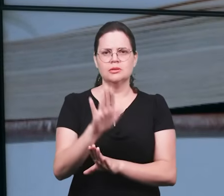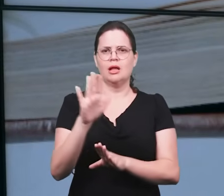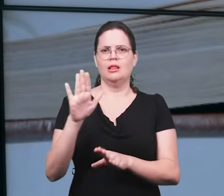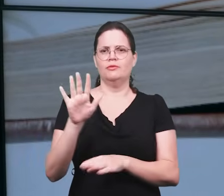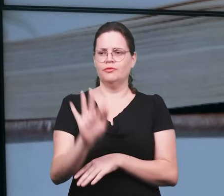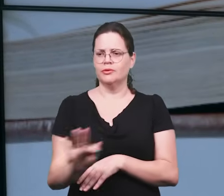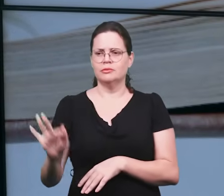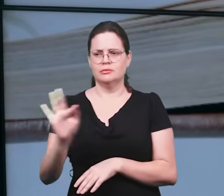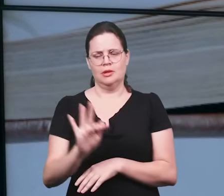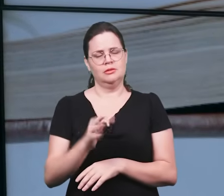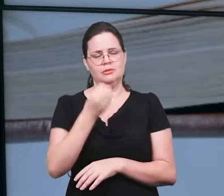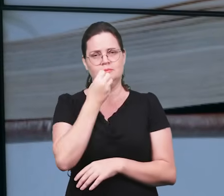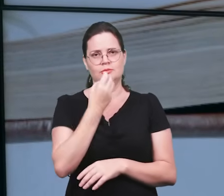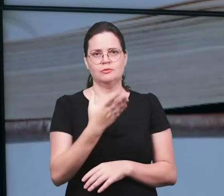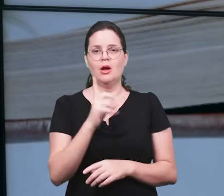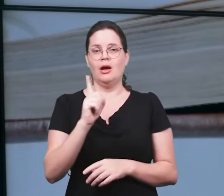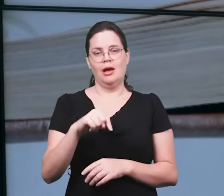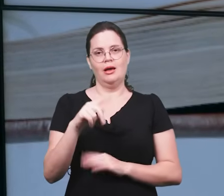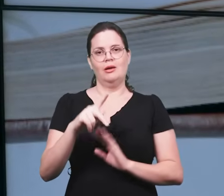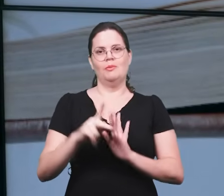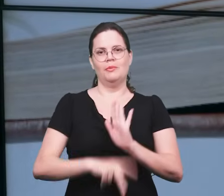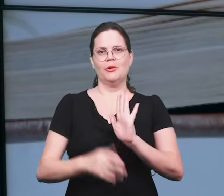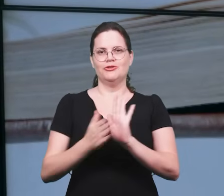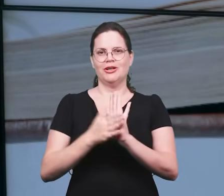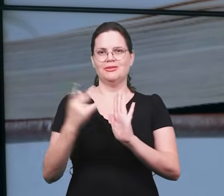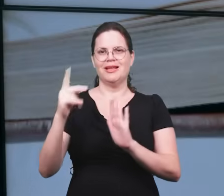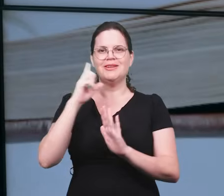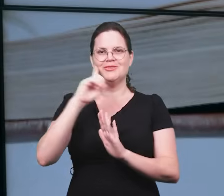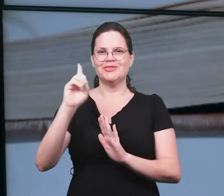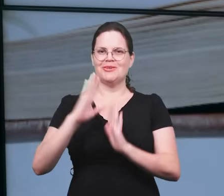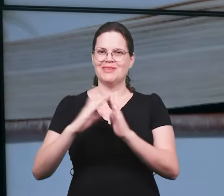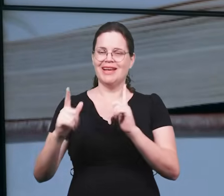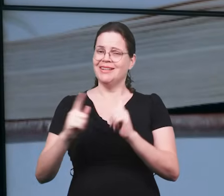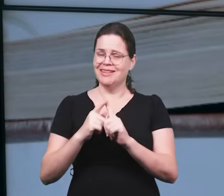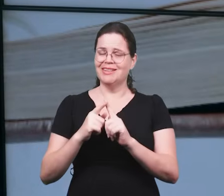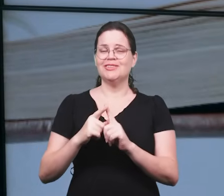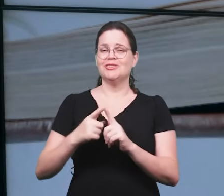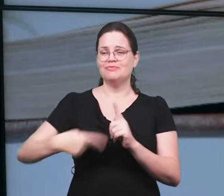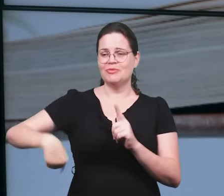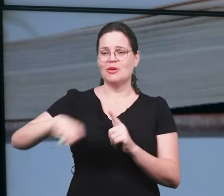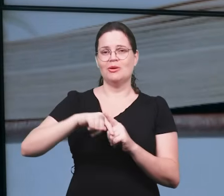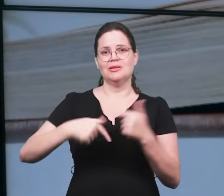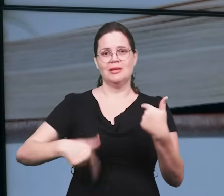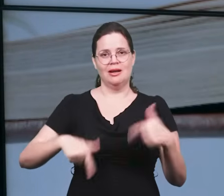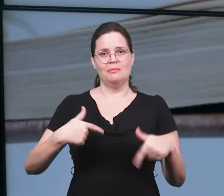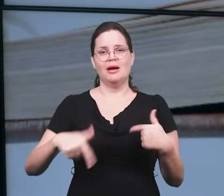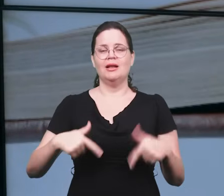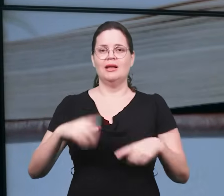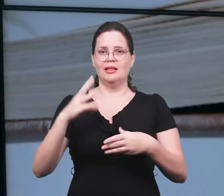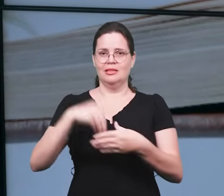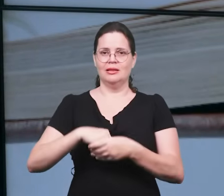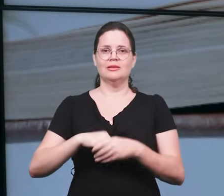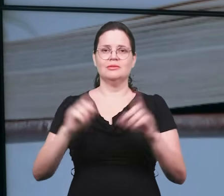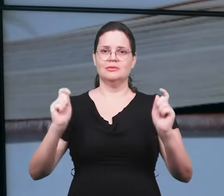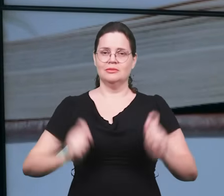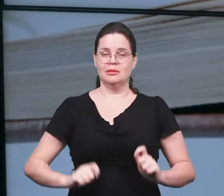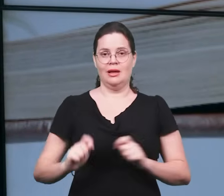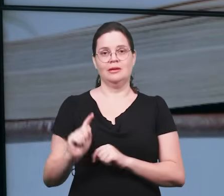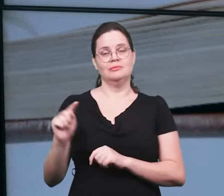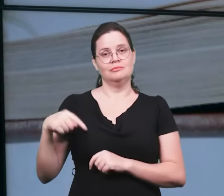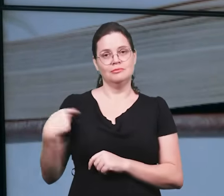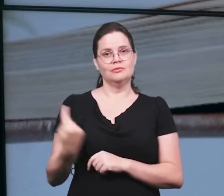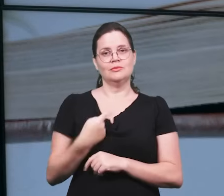Deus. Então, é a nossa mão no trabalho, é a nossa mão na obra do Senhor, como servas,